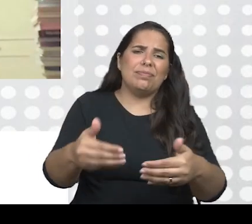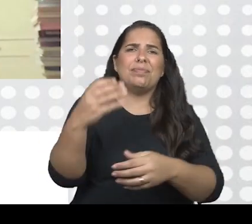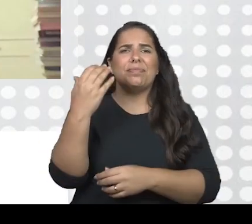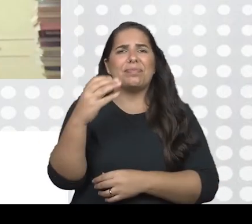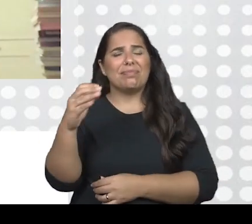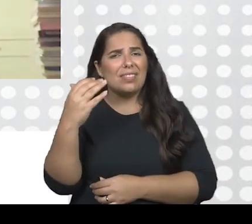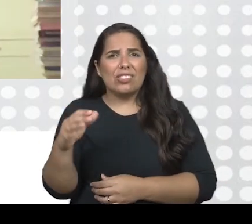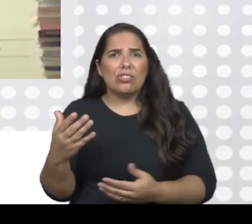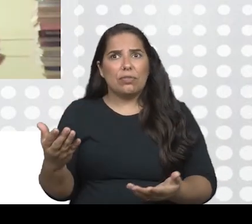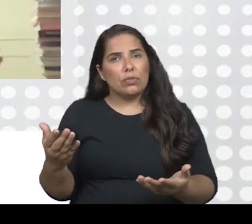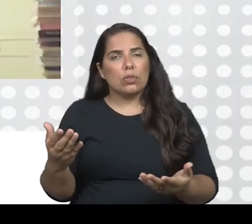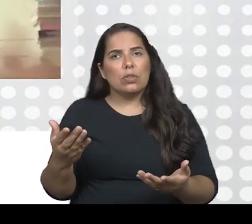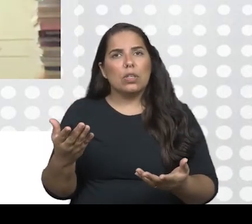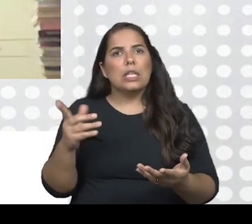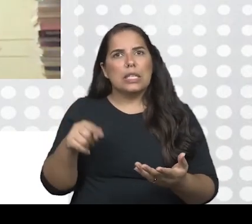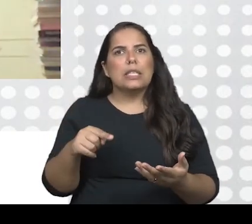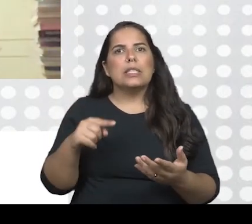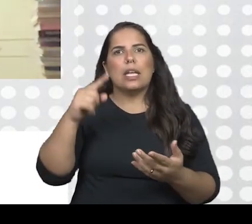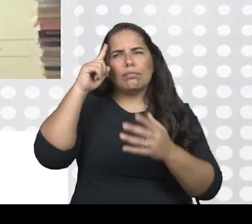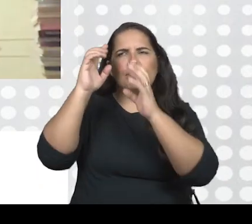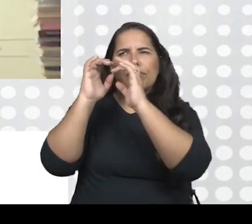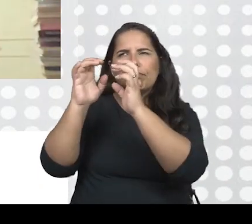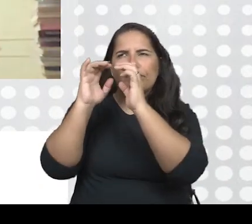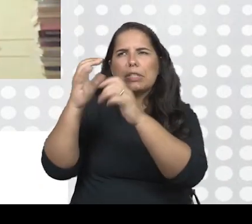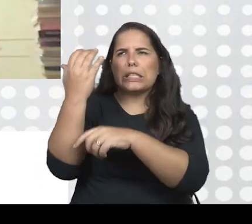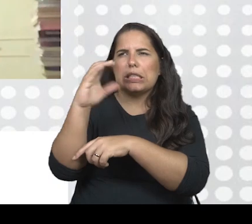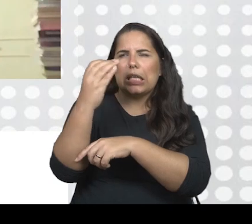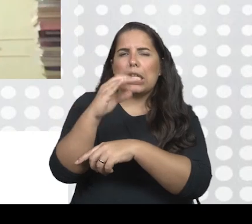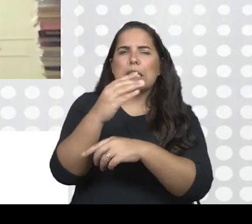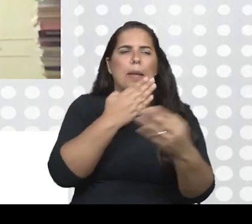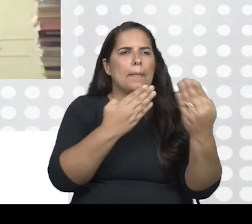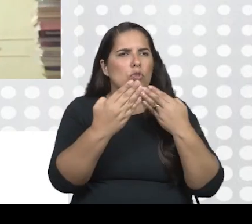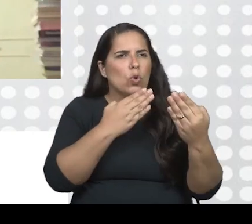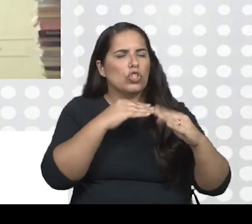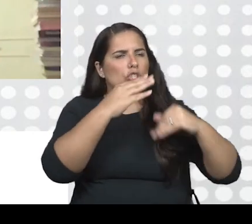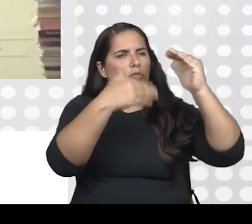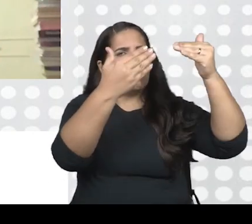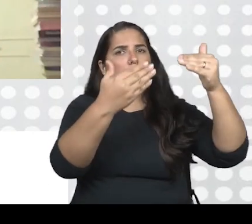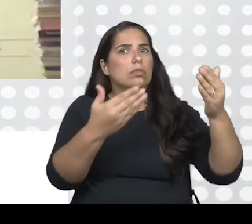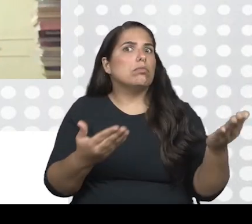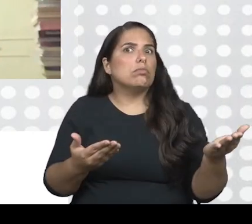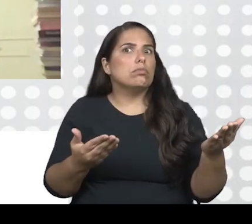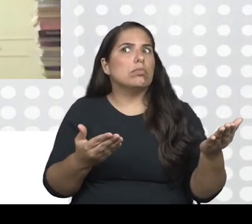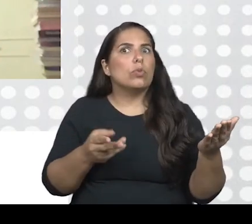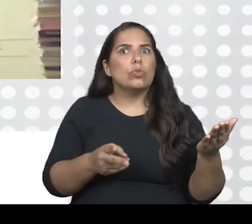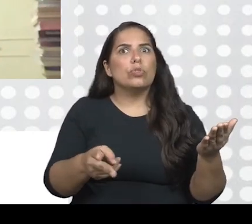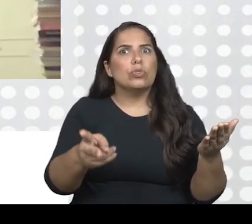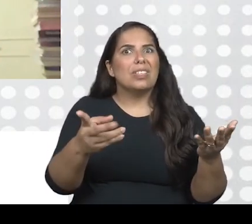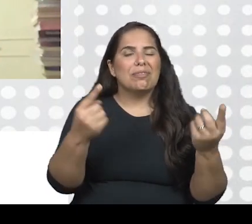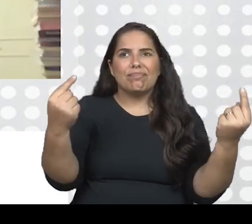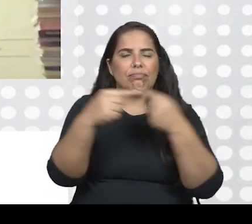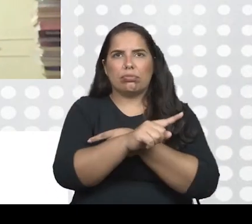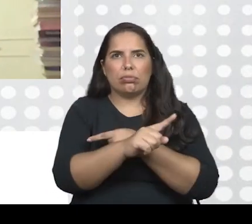científicos, tanto da neurociência quanto da psicologia do desenvolvimento, seguem na linha